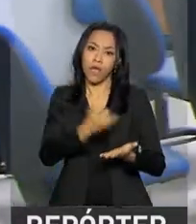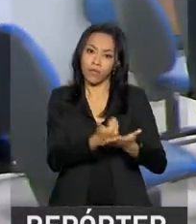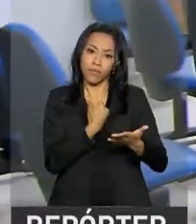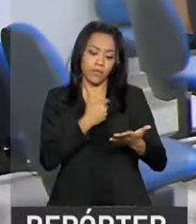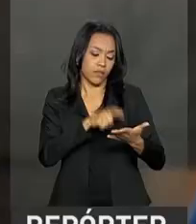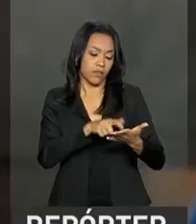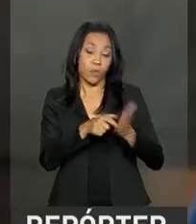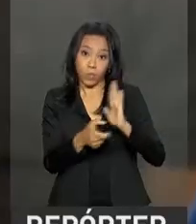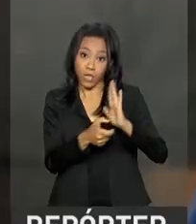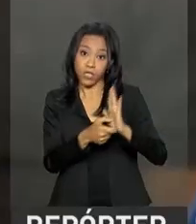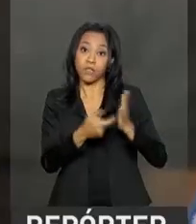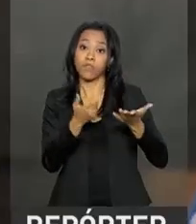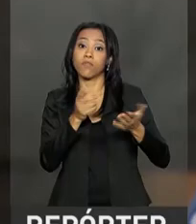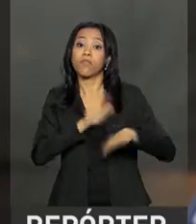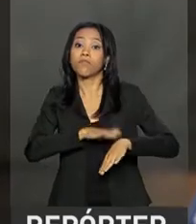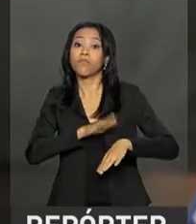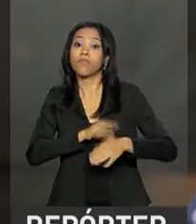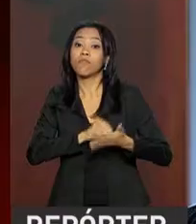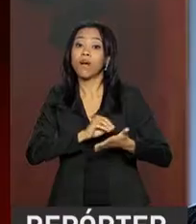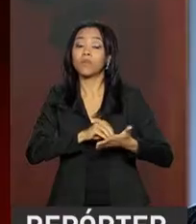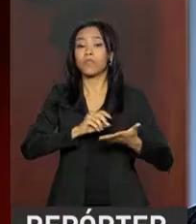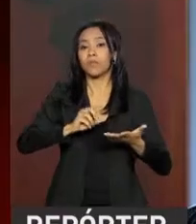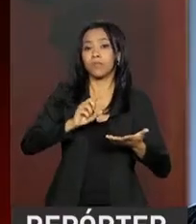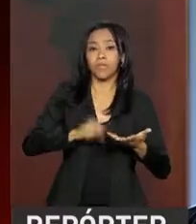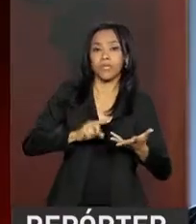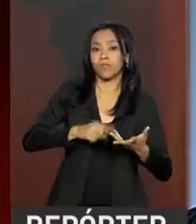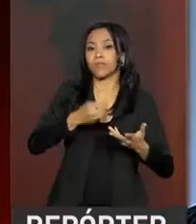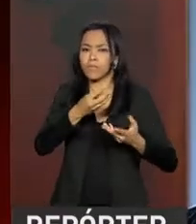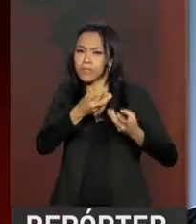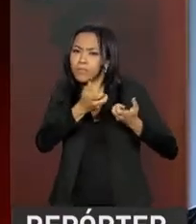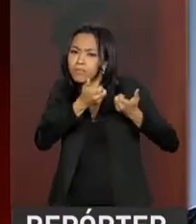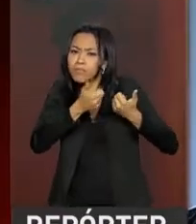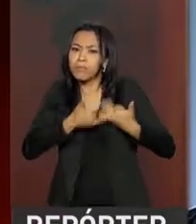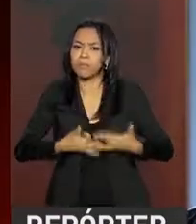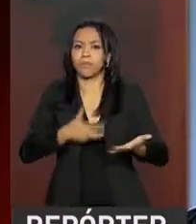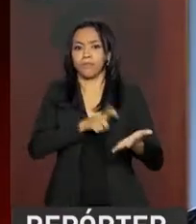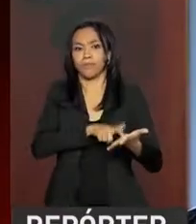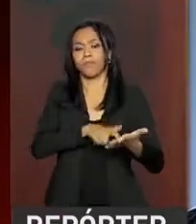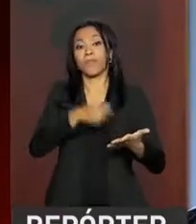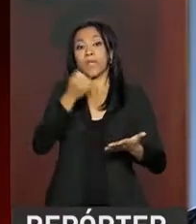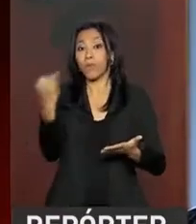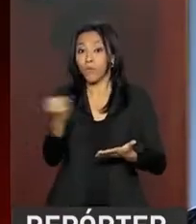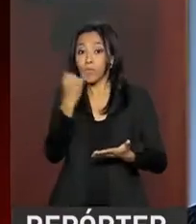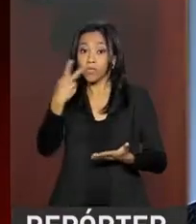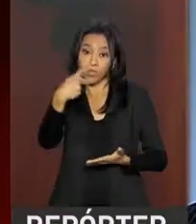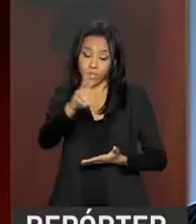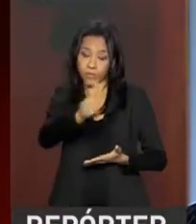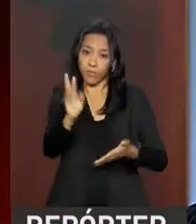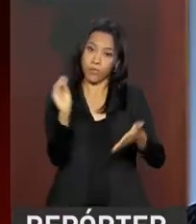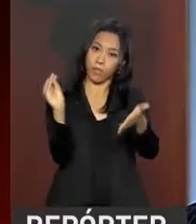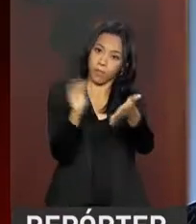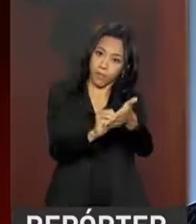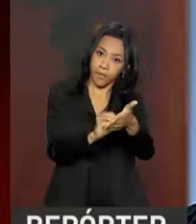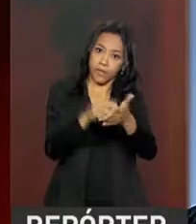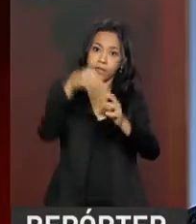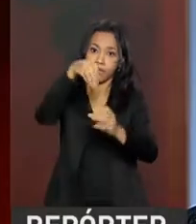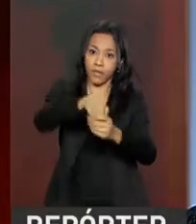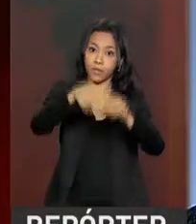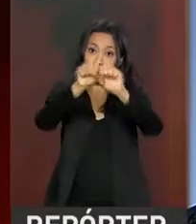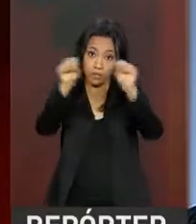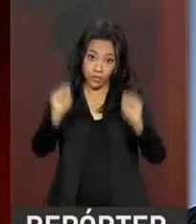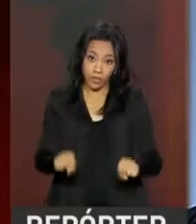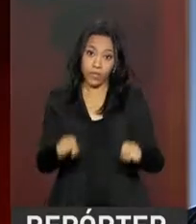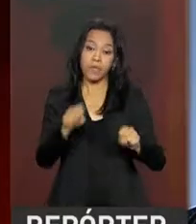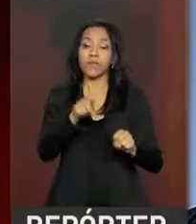serviço falta para me aposentar é bom para os segurados que esse cadastro dentro do sistema porque ele também é uma saída